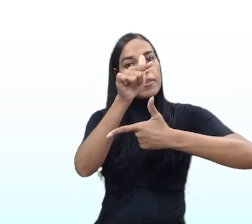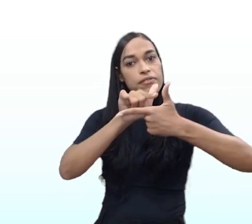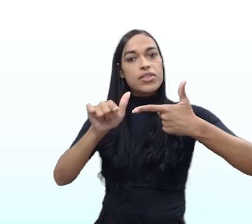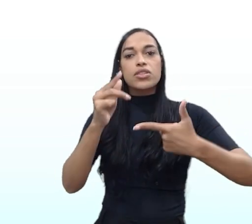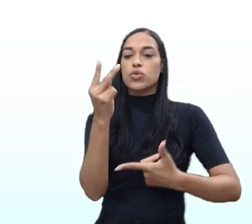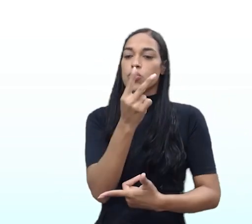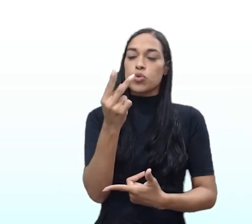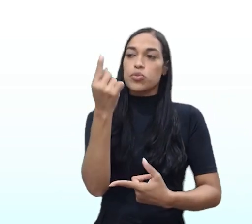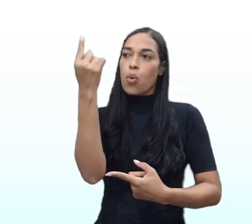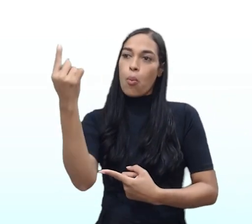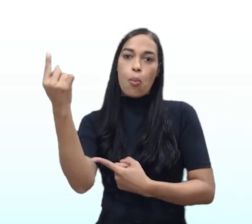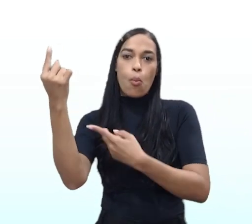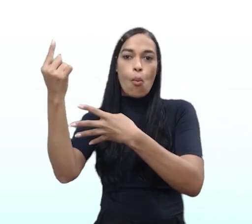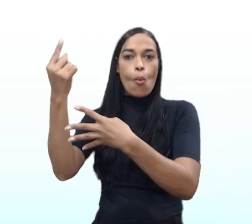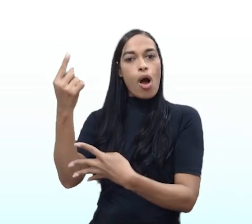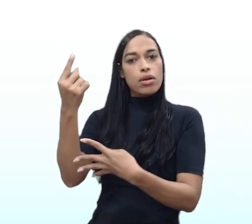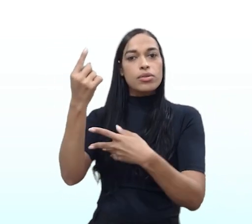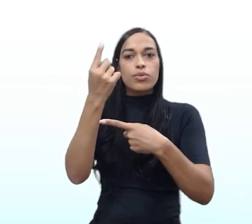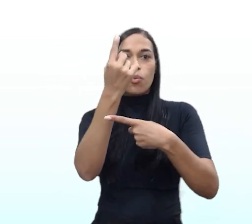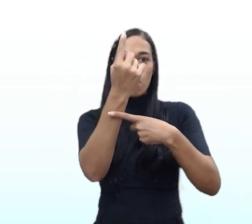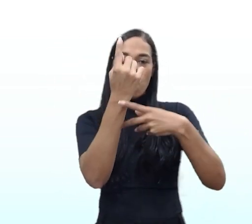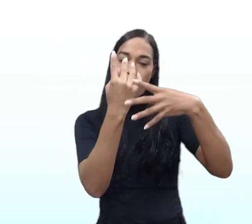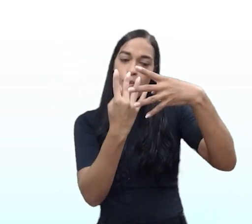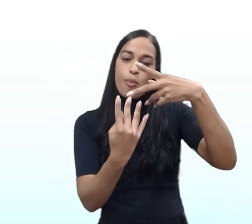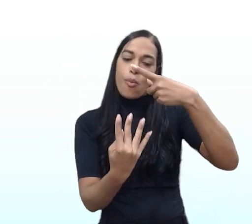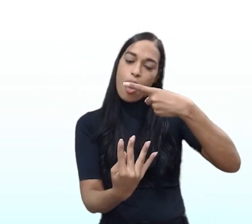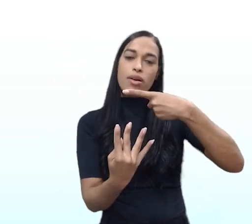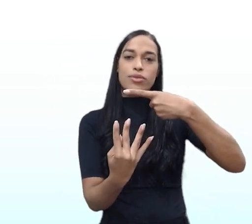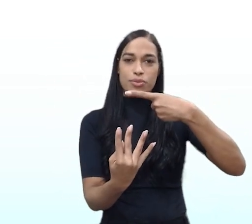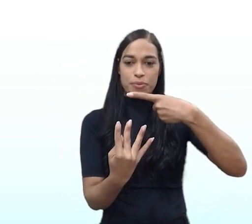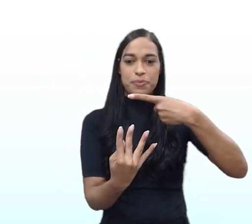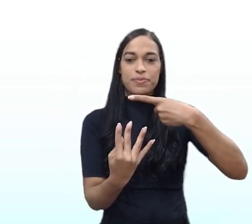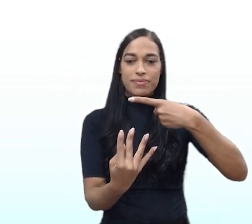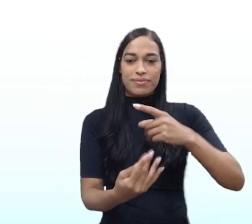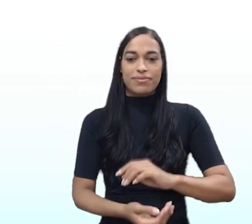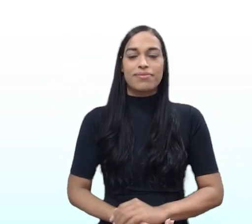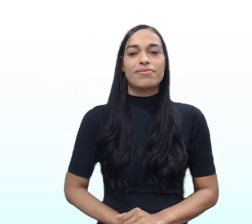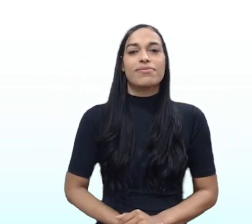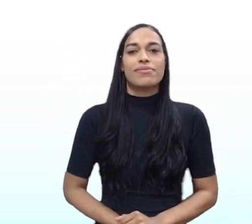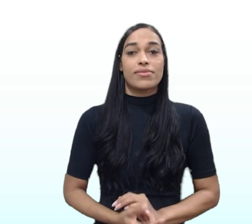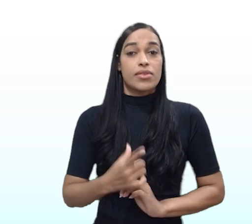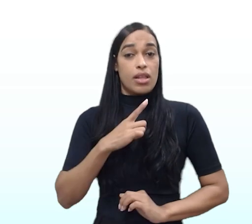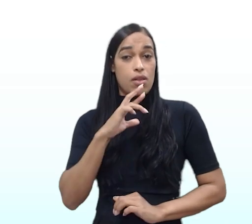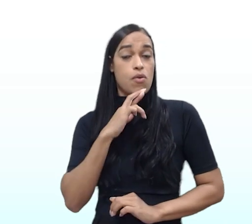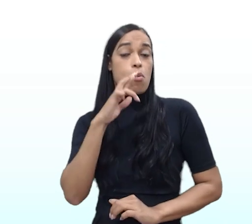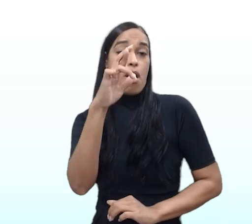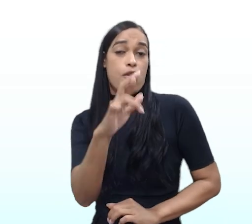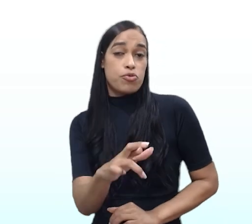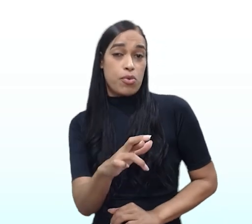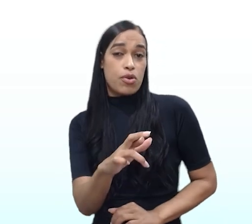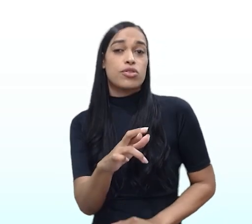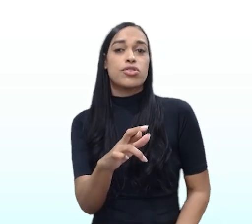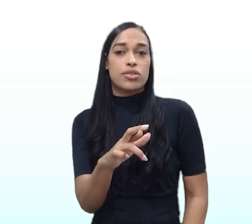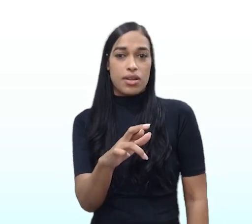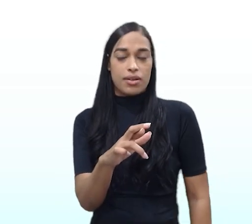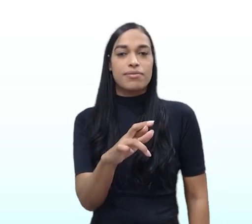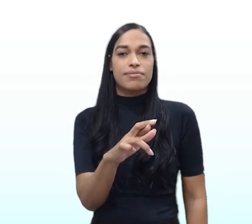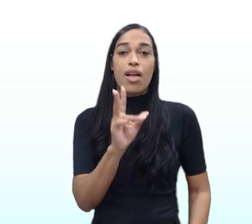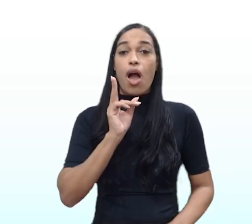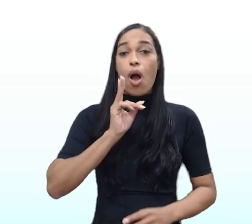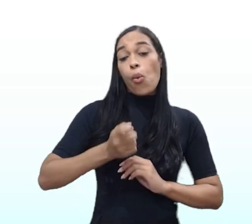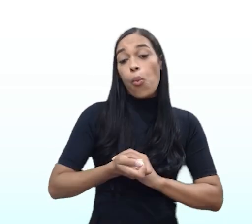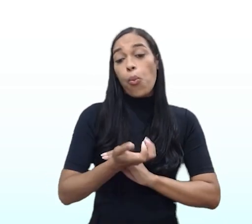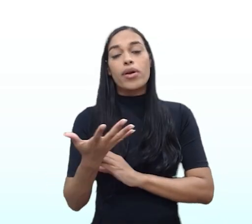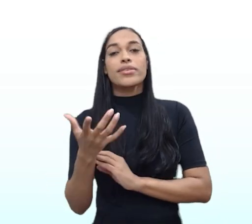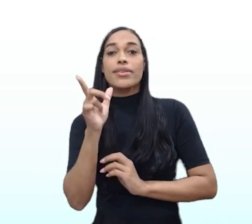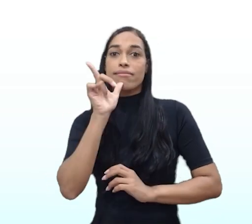2, 1. 8 por 2, 4. Então, a relação é de 1 quarto. O que eu tenho como resposta para essa questão é que